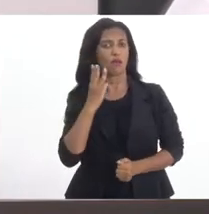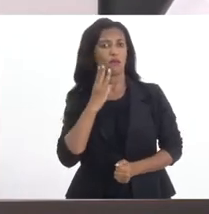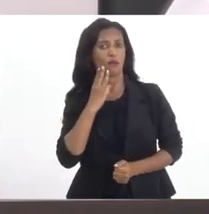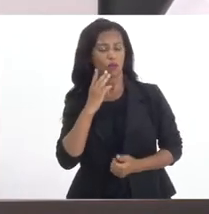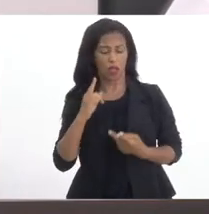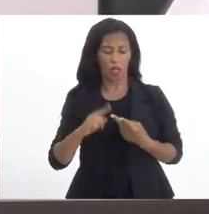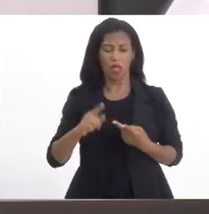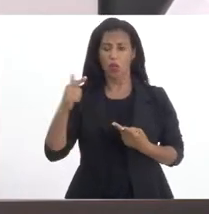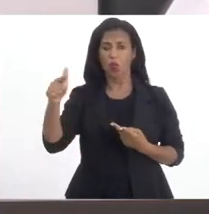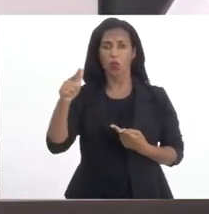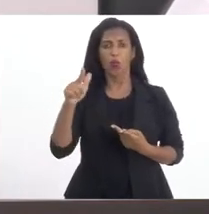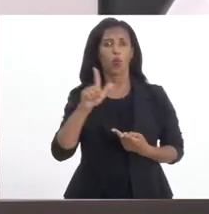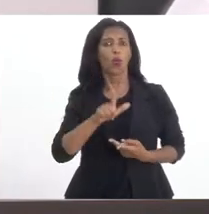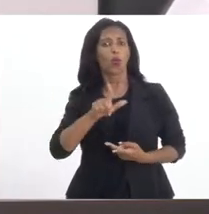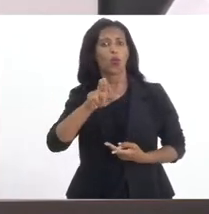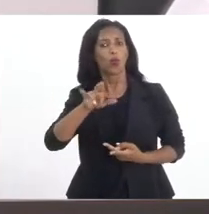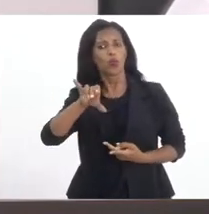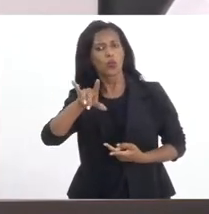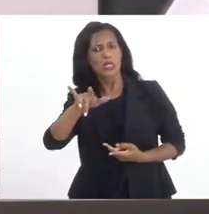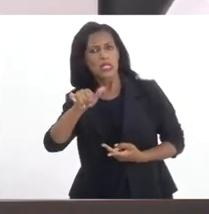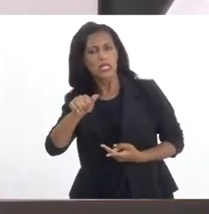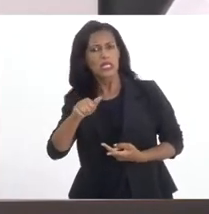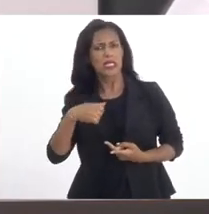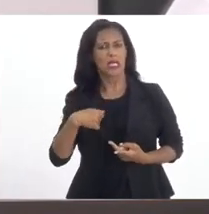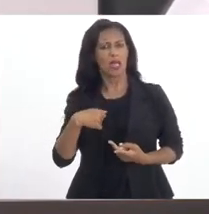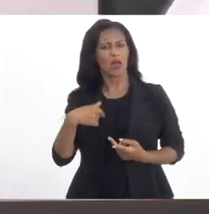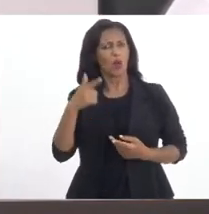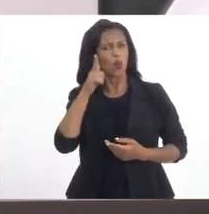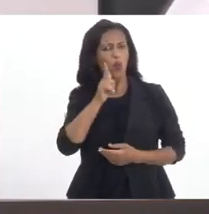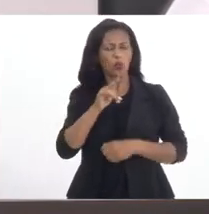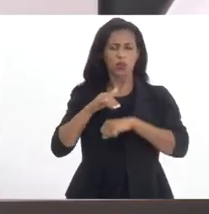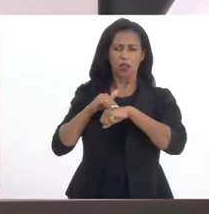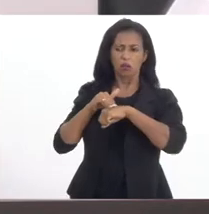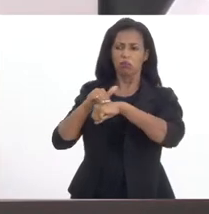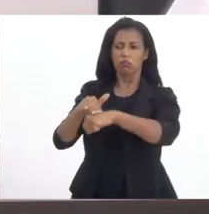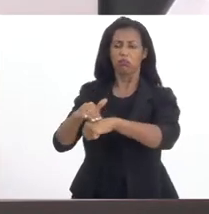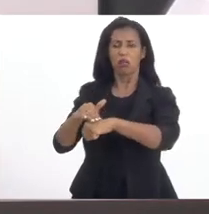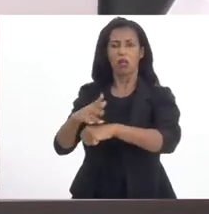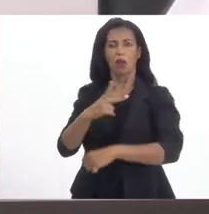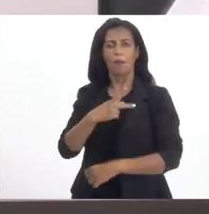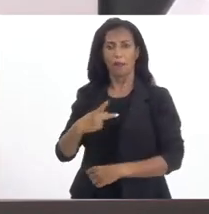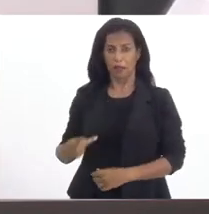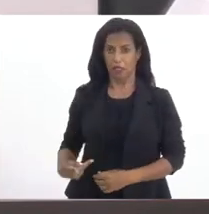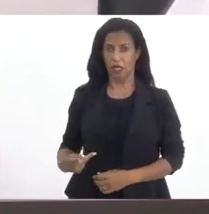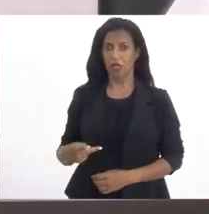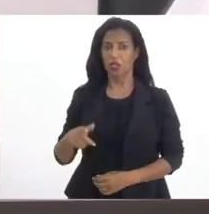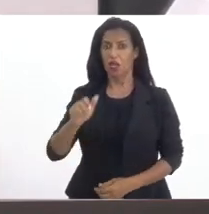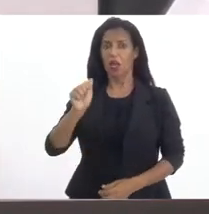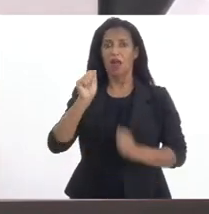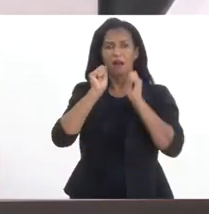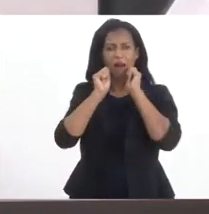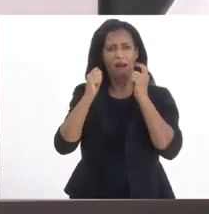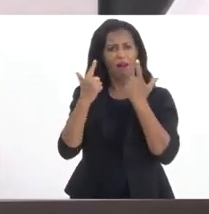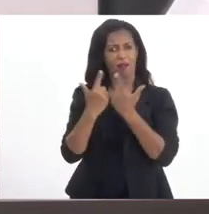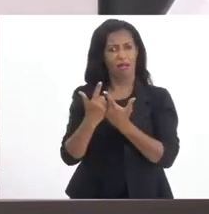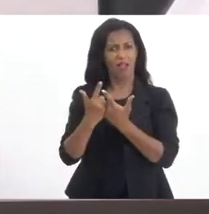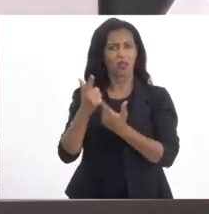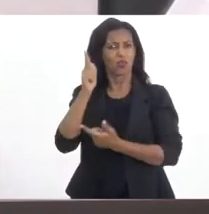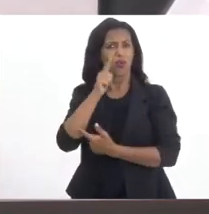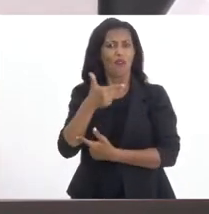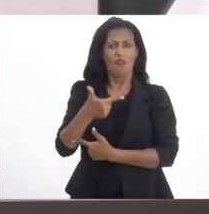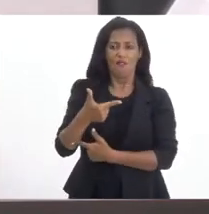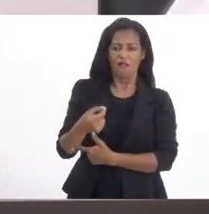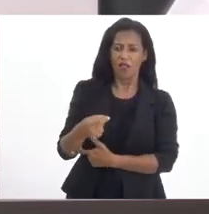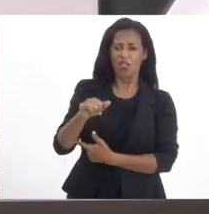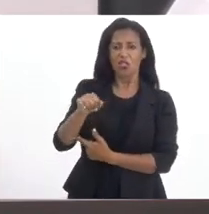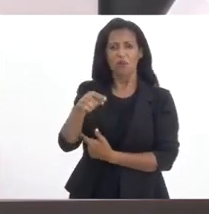Lucinha, junto com outros deputados, conseguiu pautar o presidente dessa casa e a LERJ disponibilizou 20 milhões de reais para que a UESO conseguisse ter a